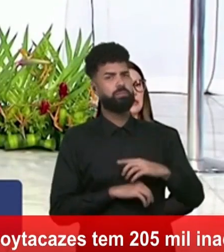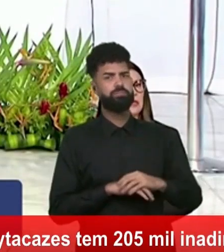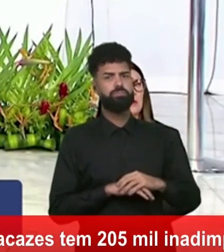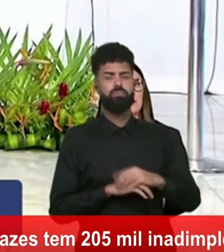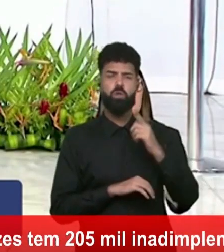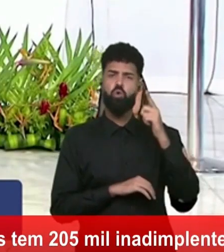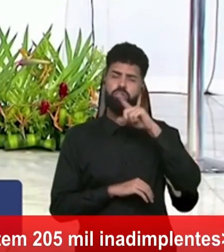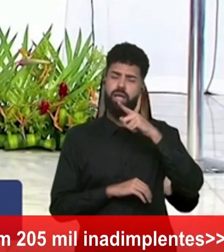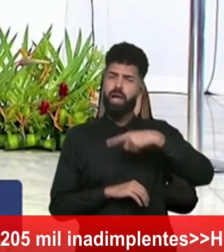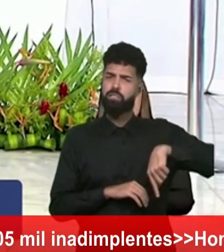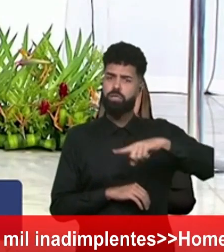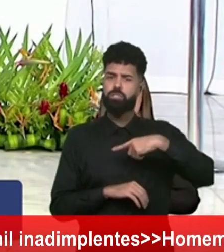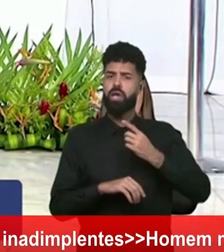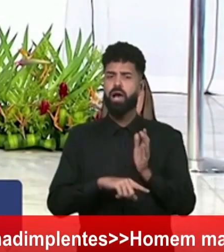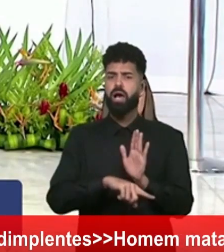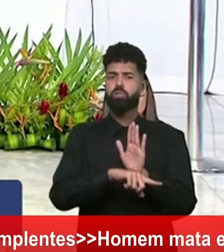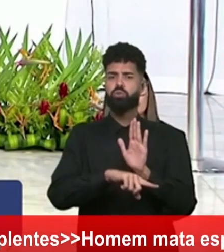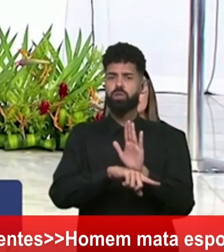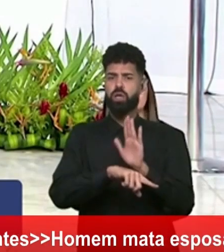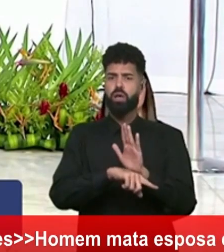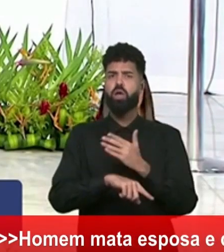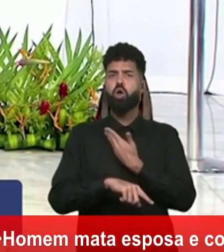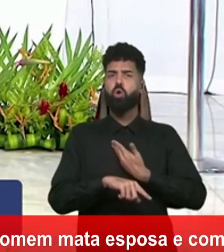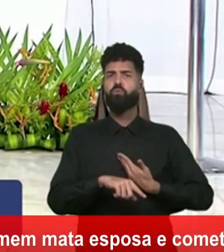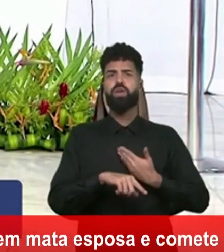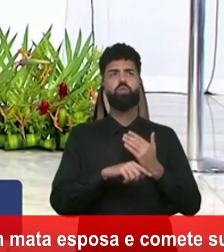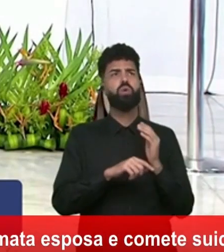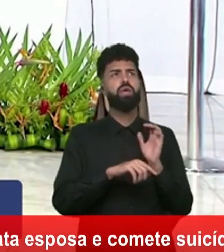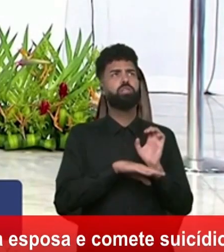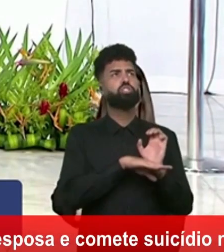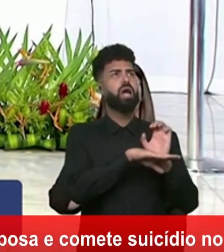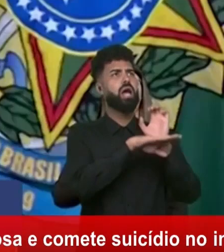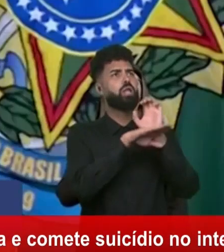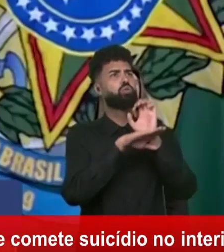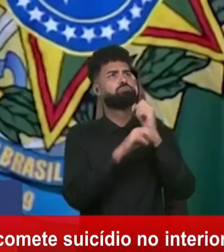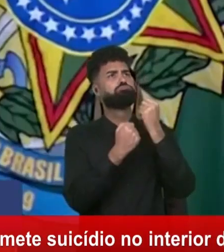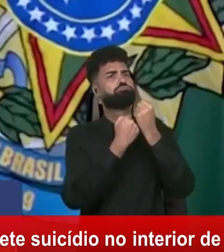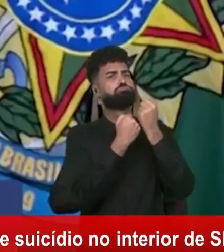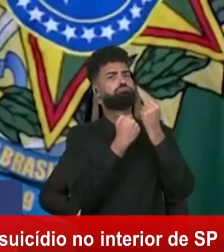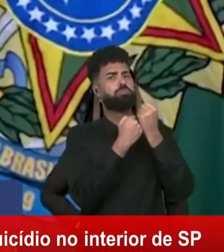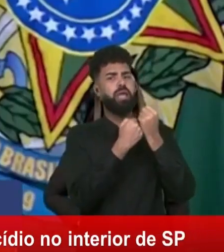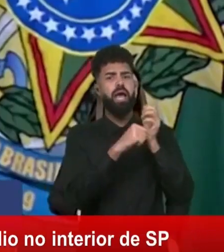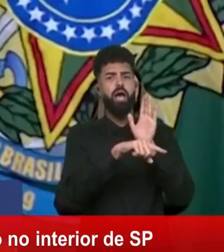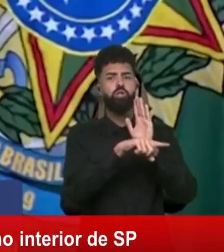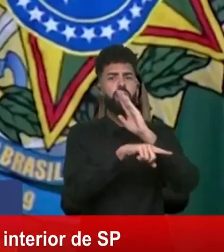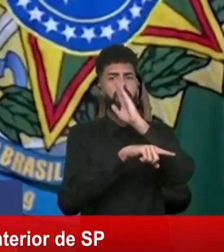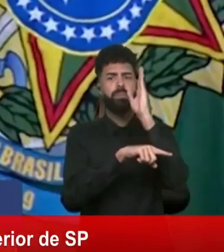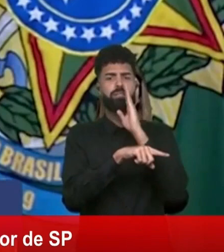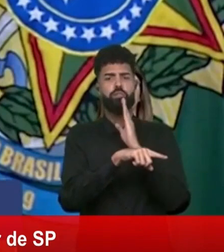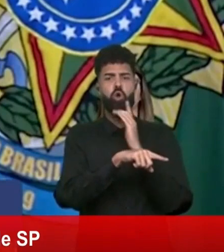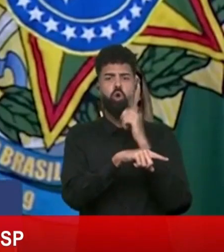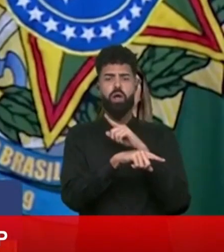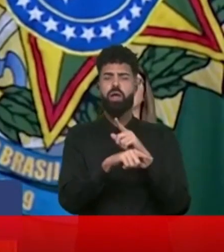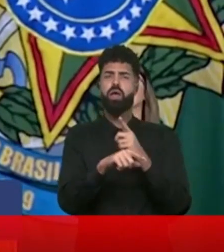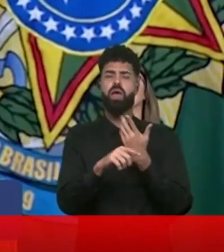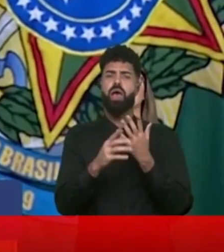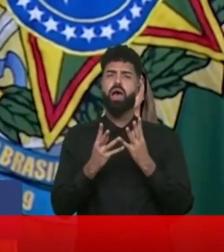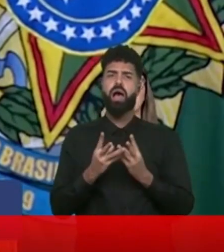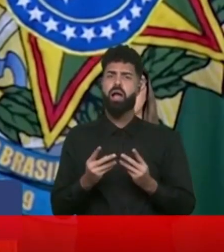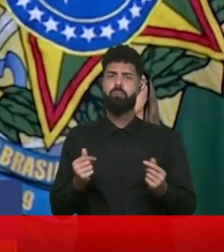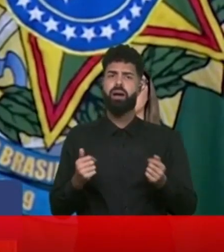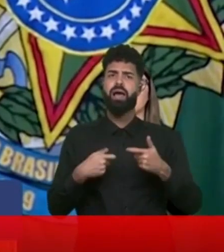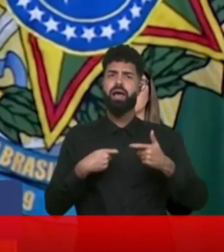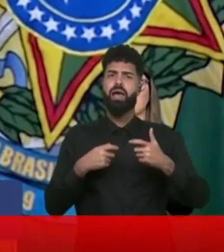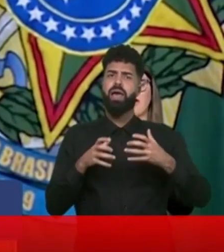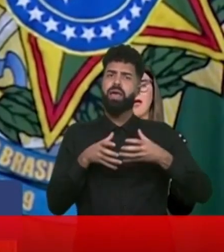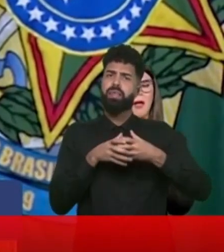que a gente possa ajudar os governos dos estados e ajudar o próprio Brasil a se livrar do crime